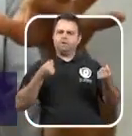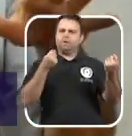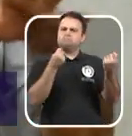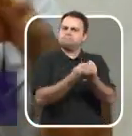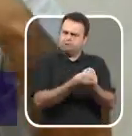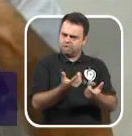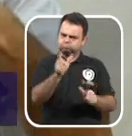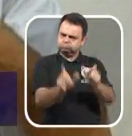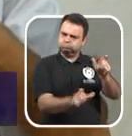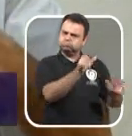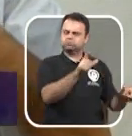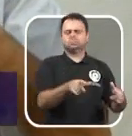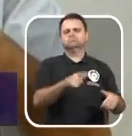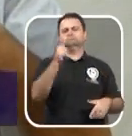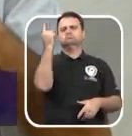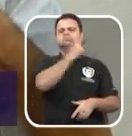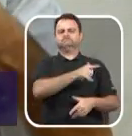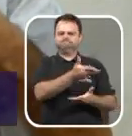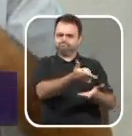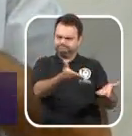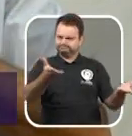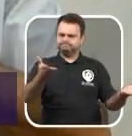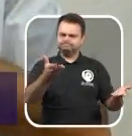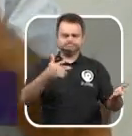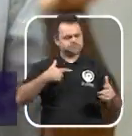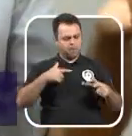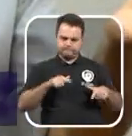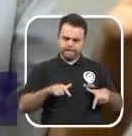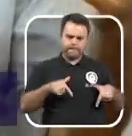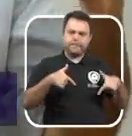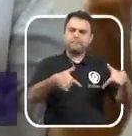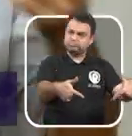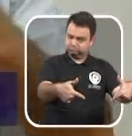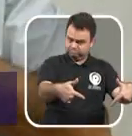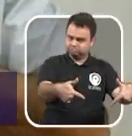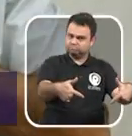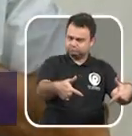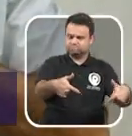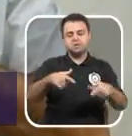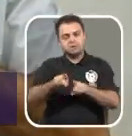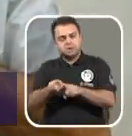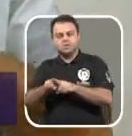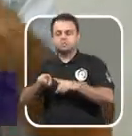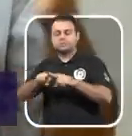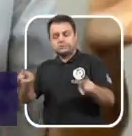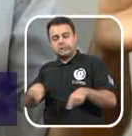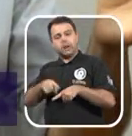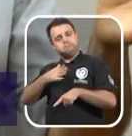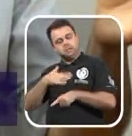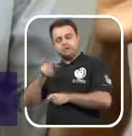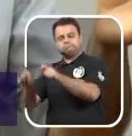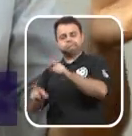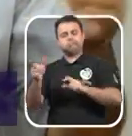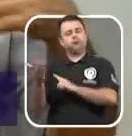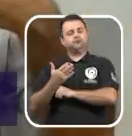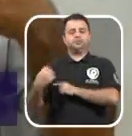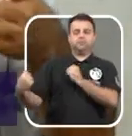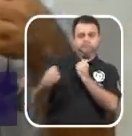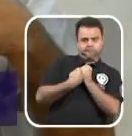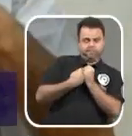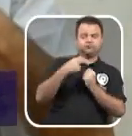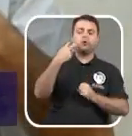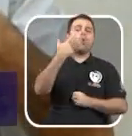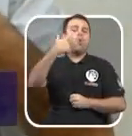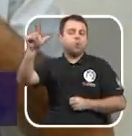Esse é o objetivo principal que me move para atuar dessa maneira como o nosso mandato, o nosso gabinete está atuando, de outros vereadores também. Exato. O vereador